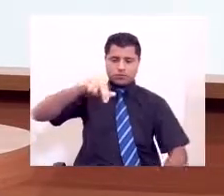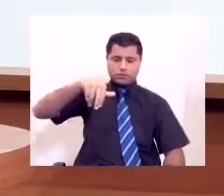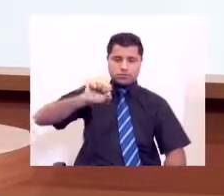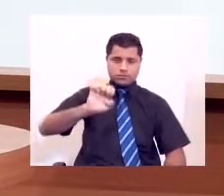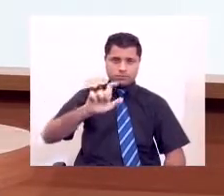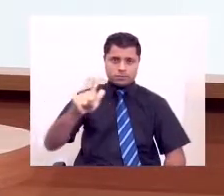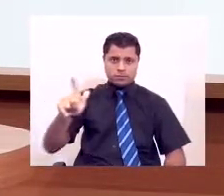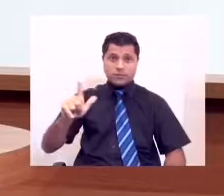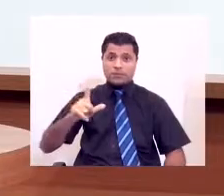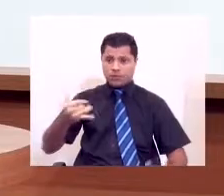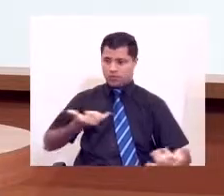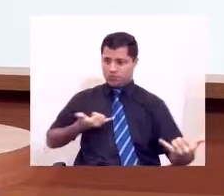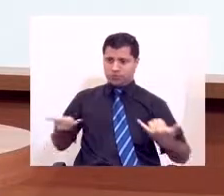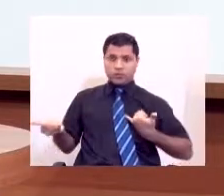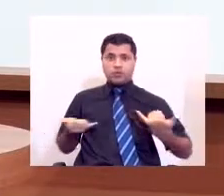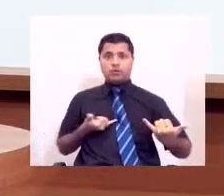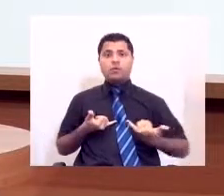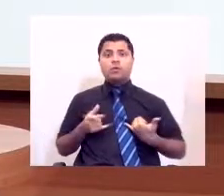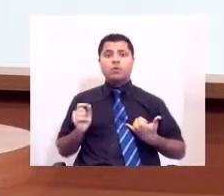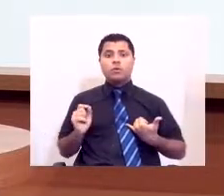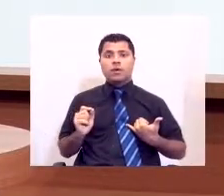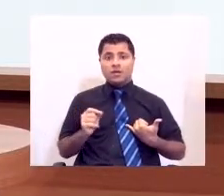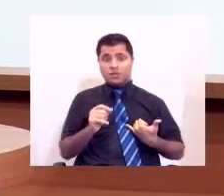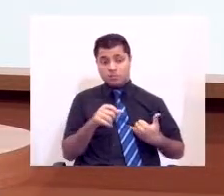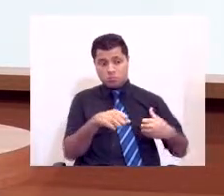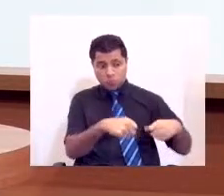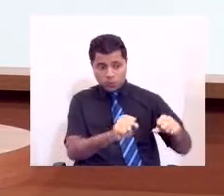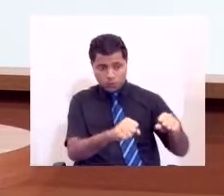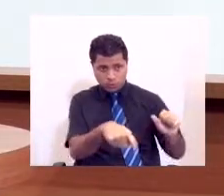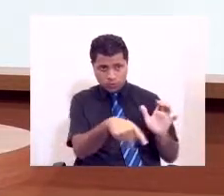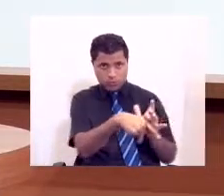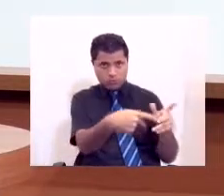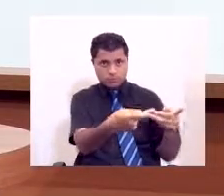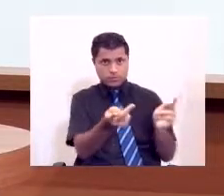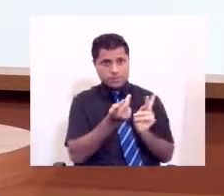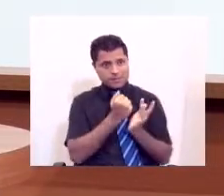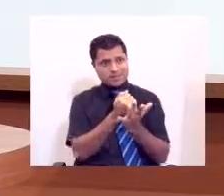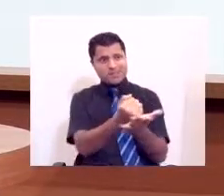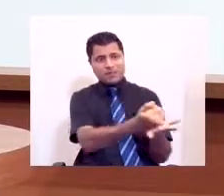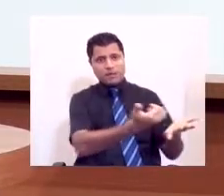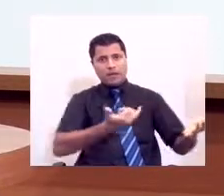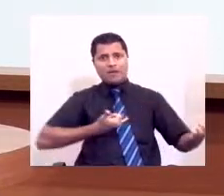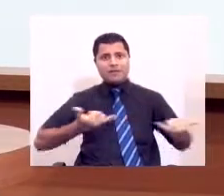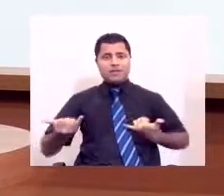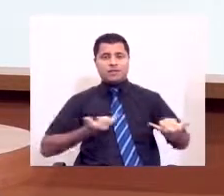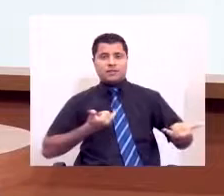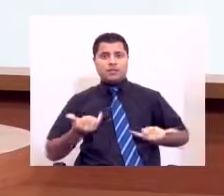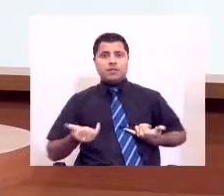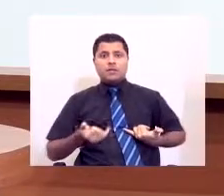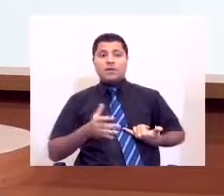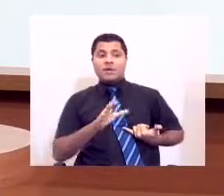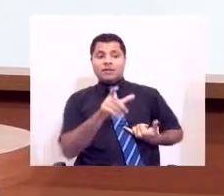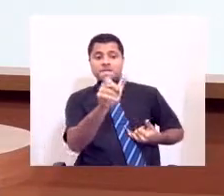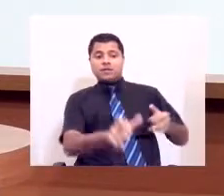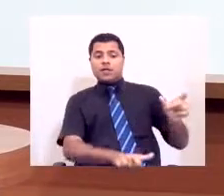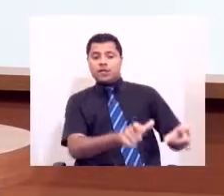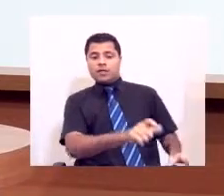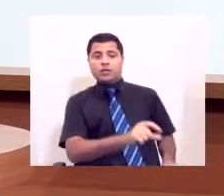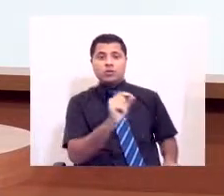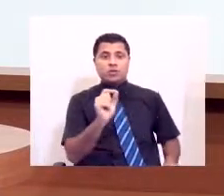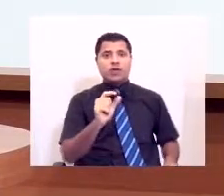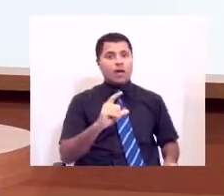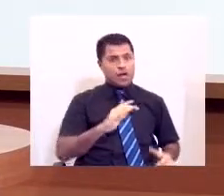estamos tendo a notícia que tem muitos mototaxistas prestando esse serviço, estão fazendo